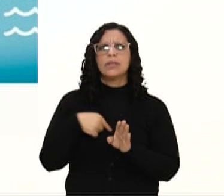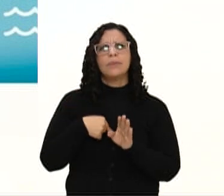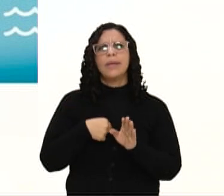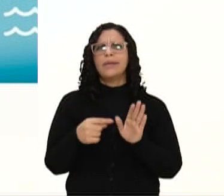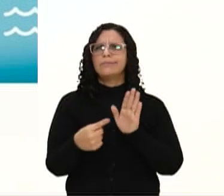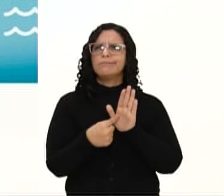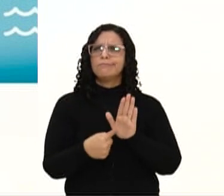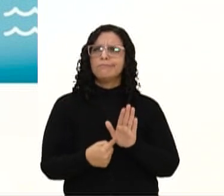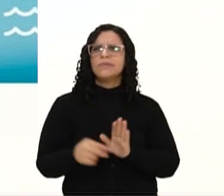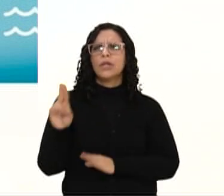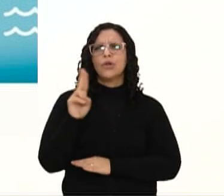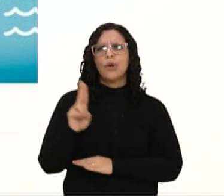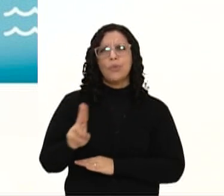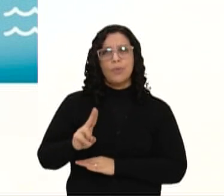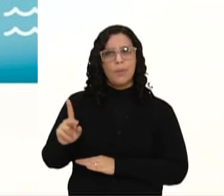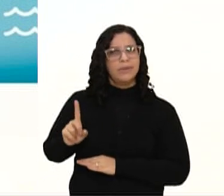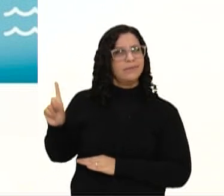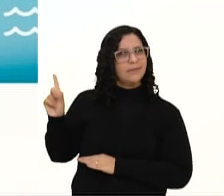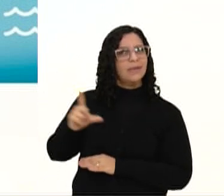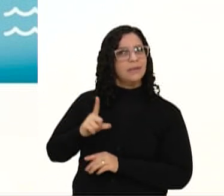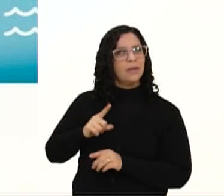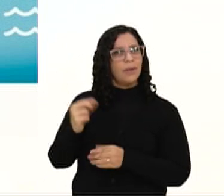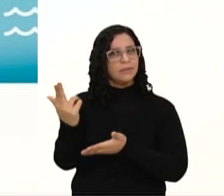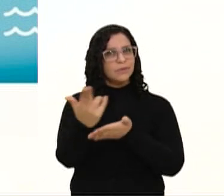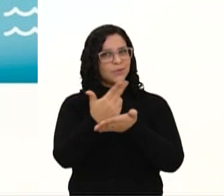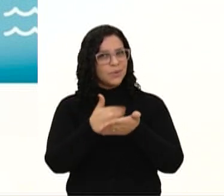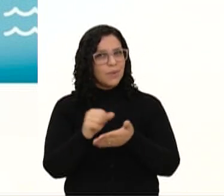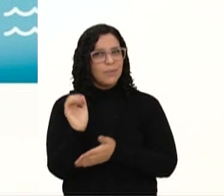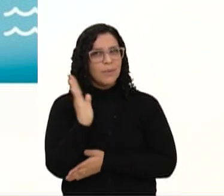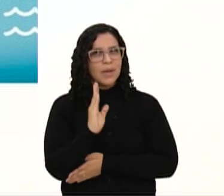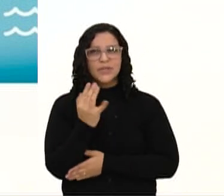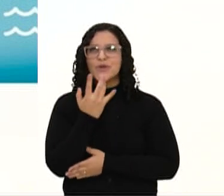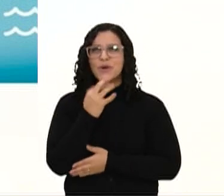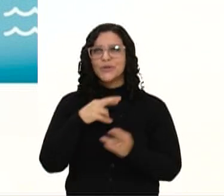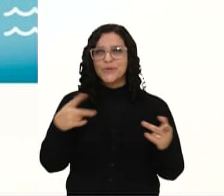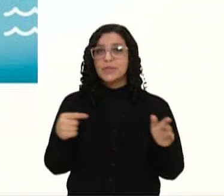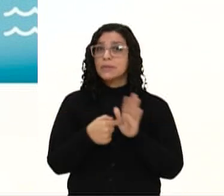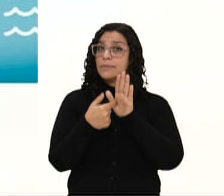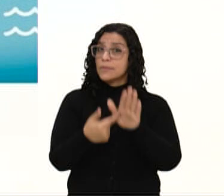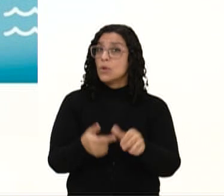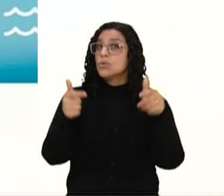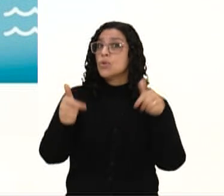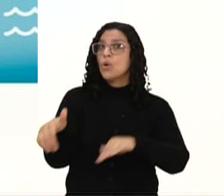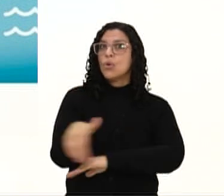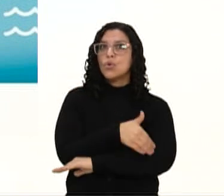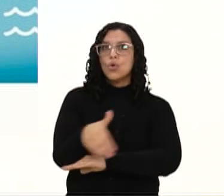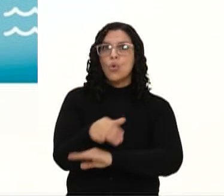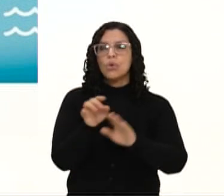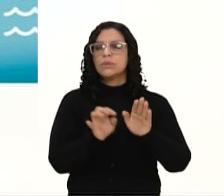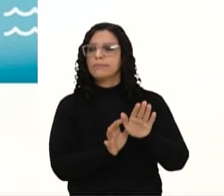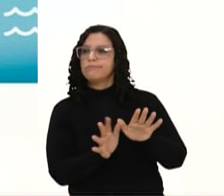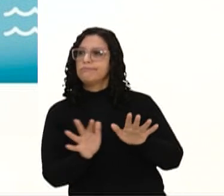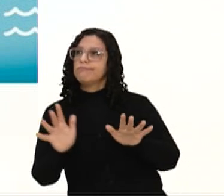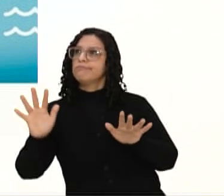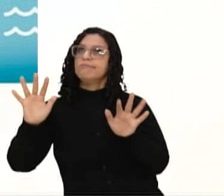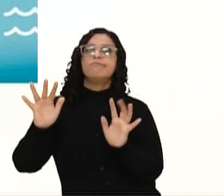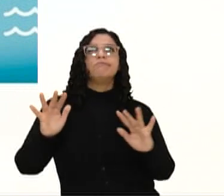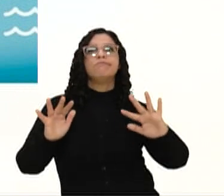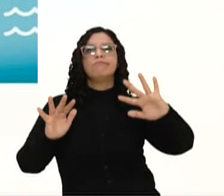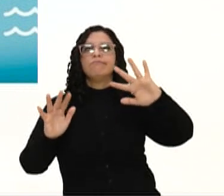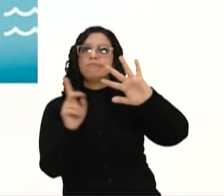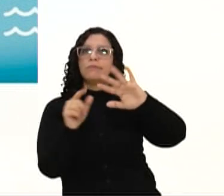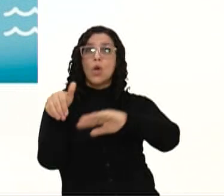exemplos, entre outros que nós temos ali no nosso mapa, que mostram essa ideia ali de circulação pelo país. Então,